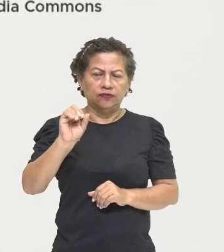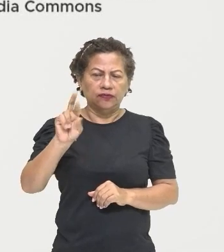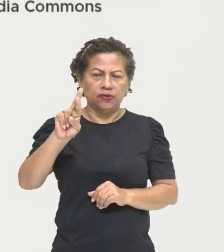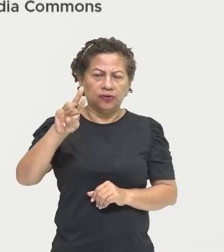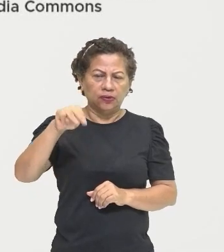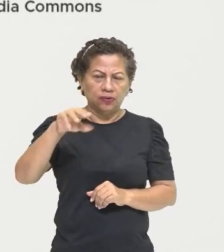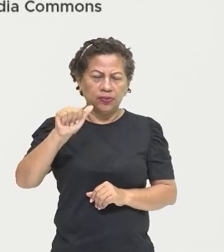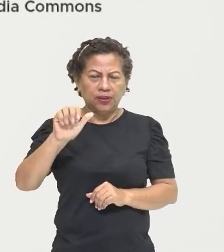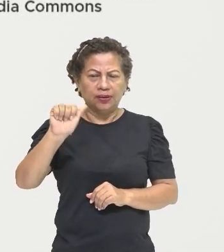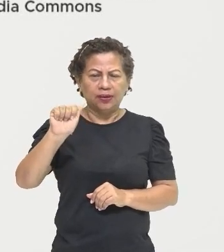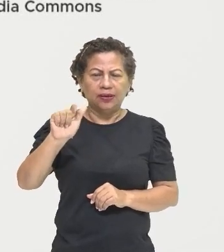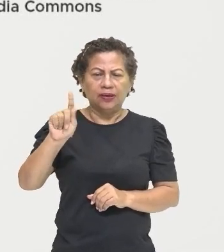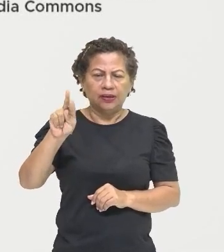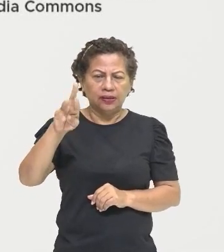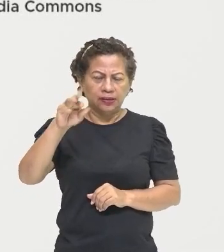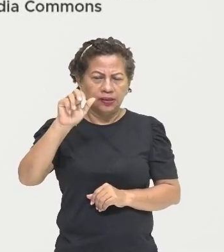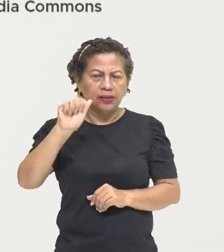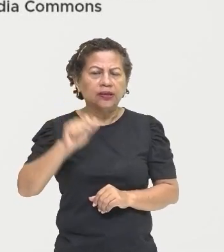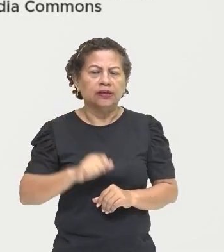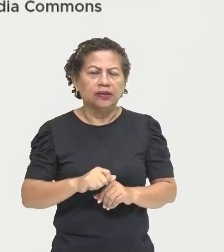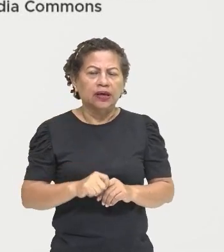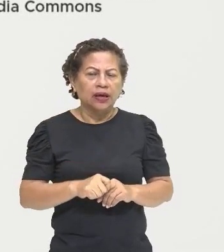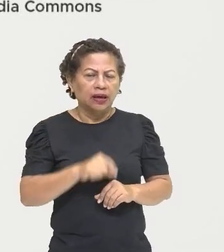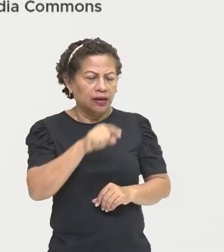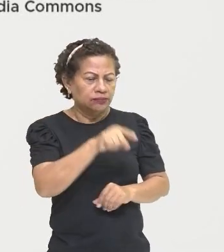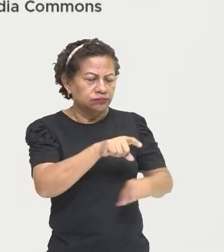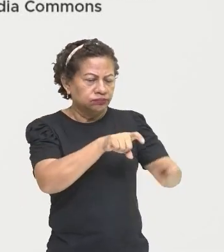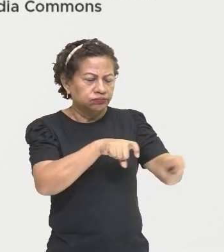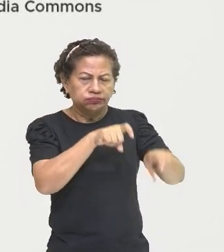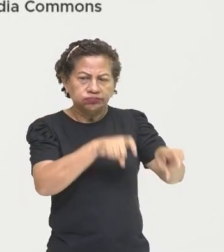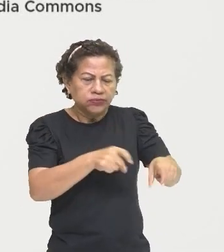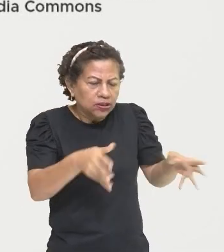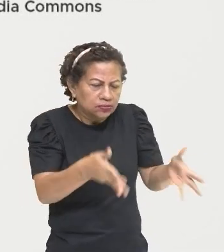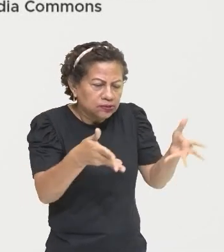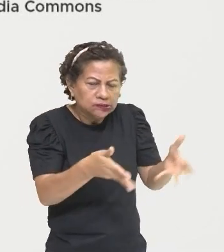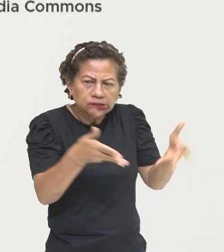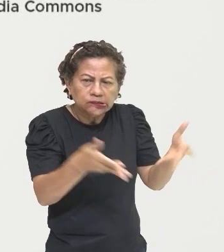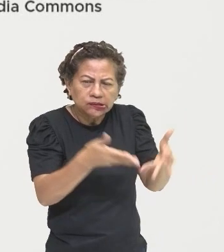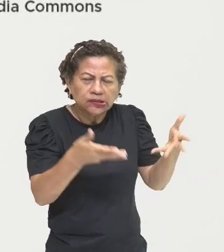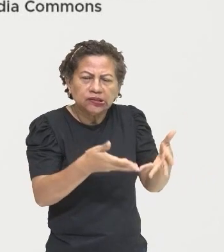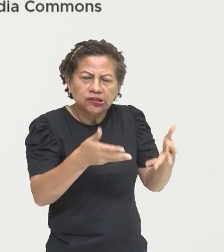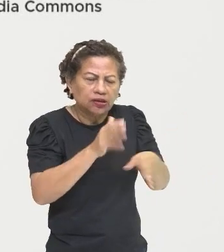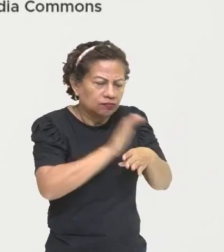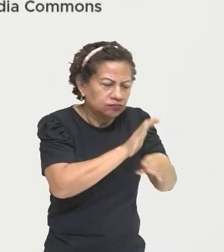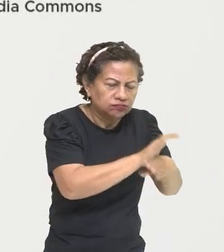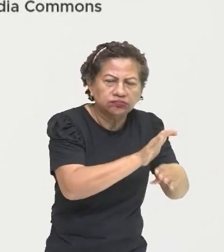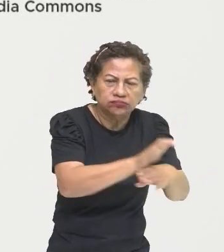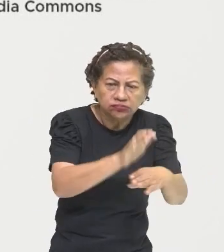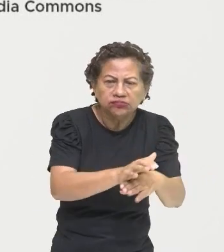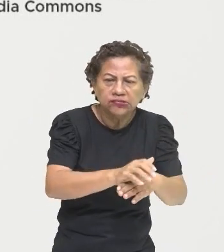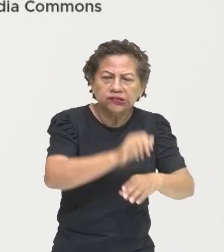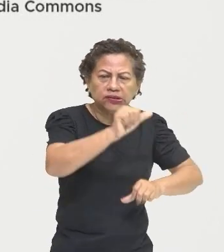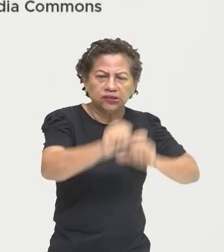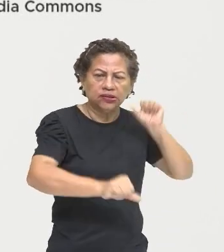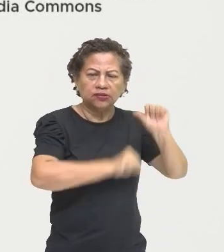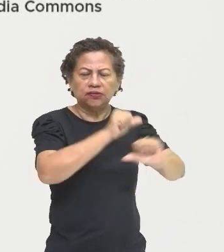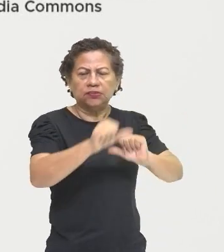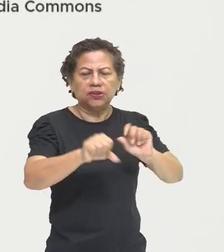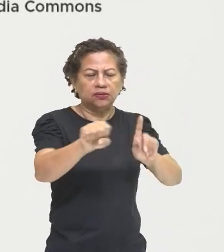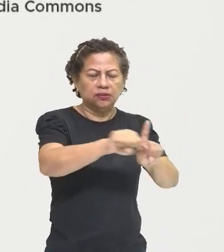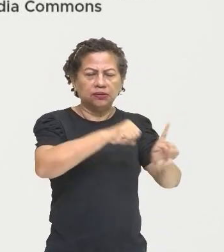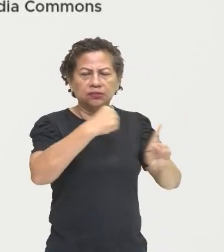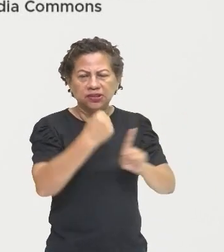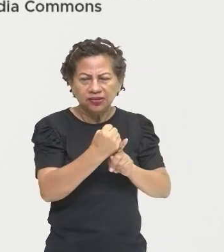da luta do homem do campo. A luta pela terra e as transformações sociais,